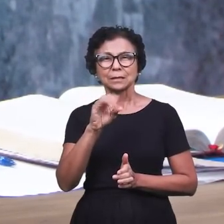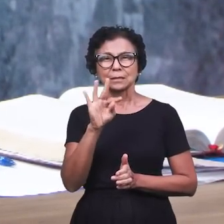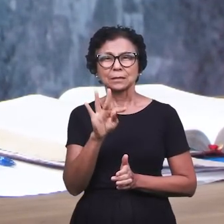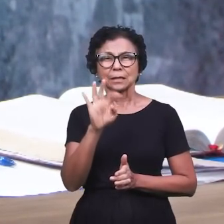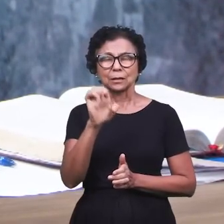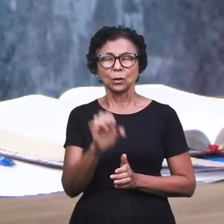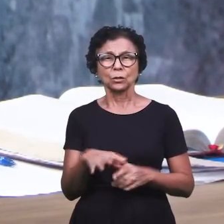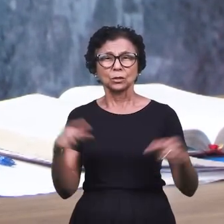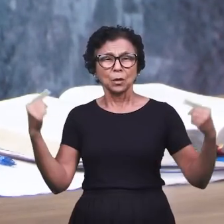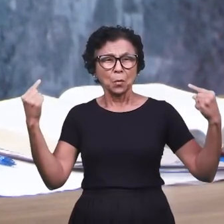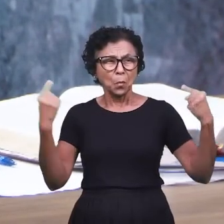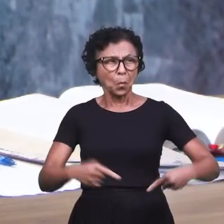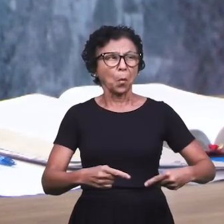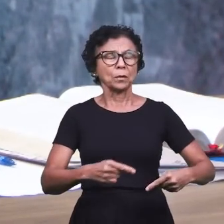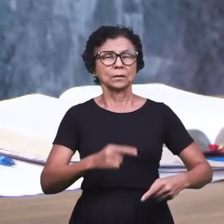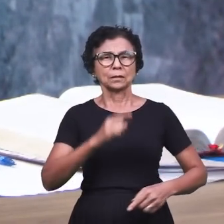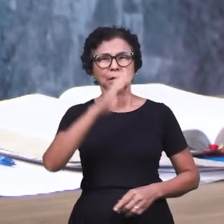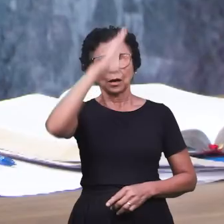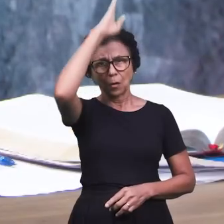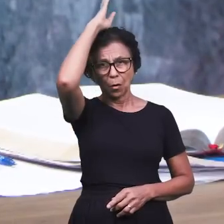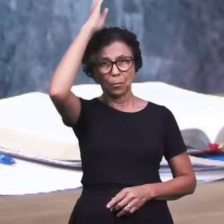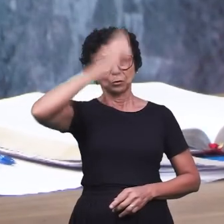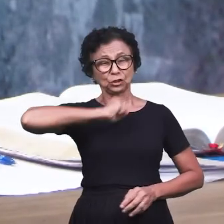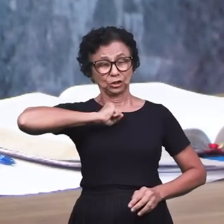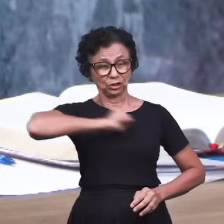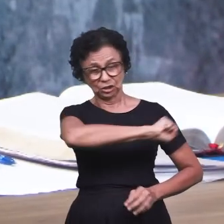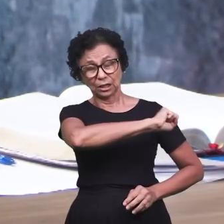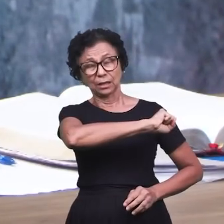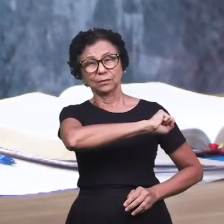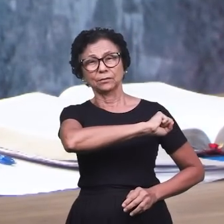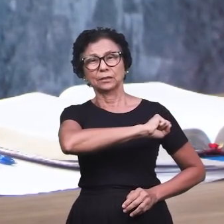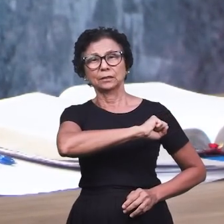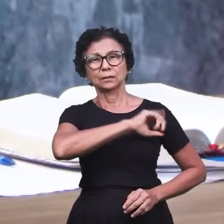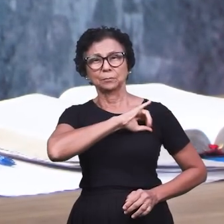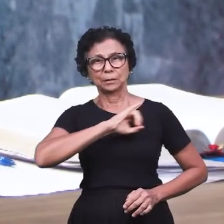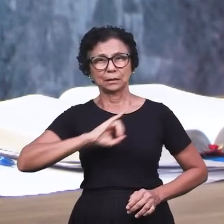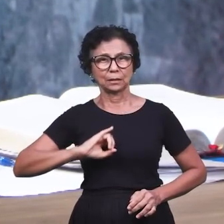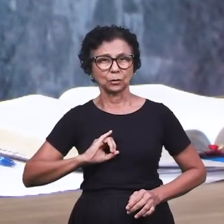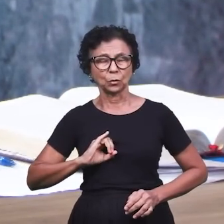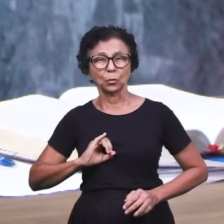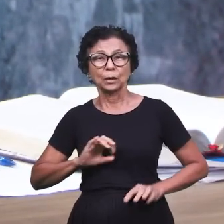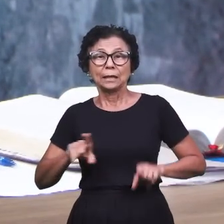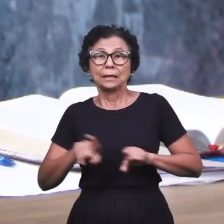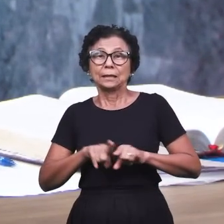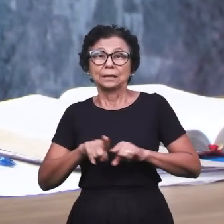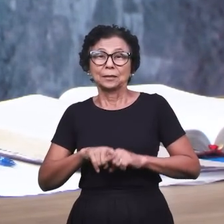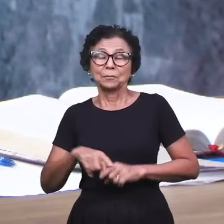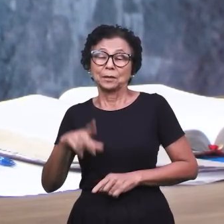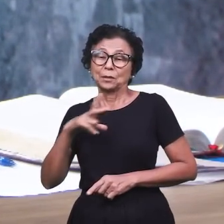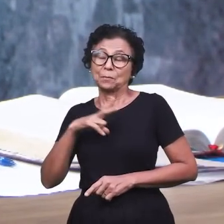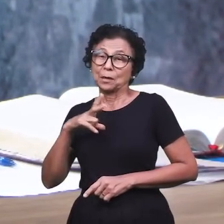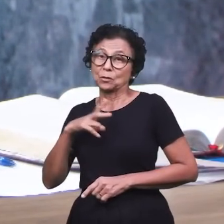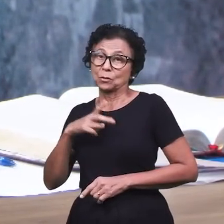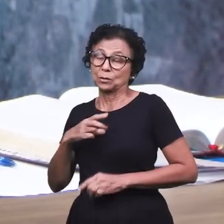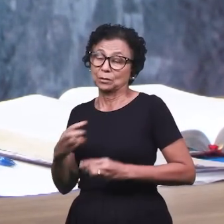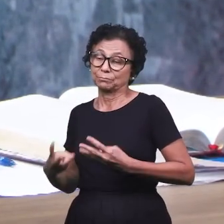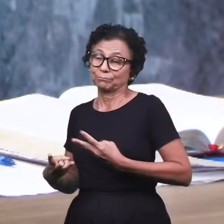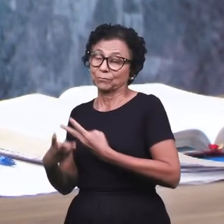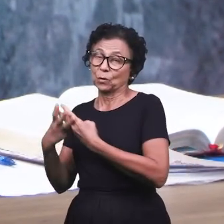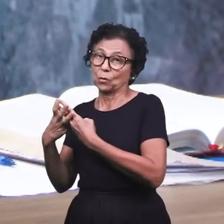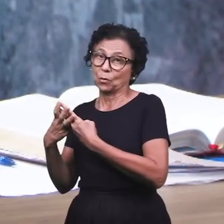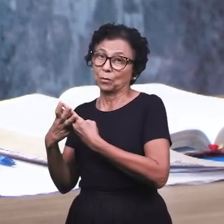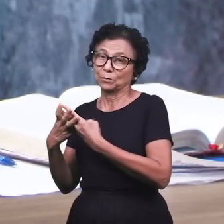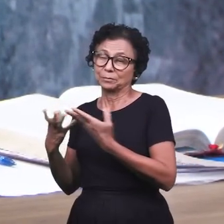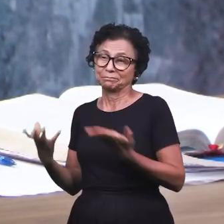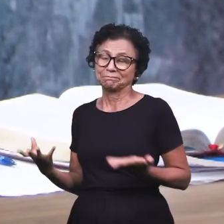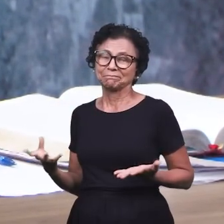domínio do Império Romano. Eles odiavam o domínio do Império Romano e, particularmente, os judeus que cooperavam com o domínio do Império Romano. E o